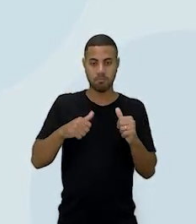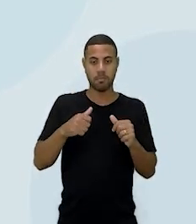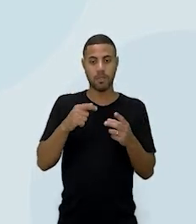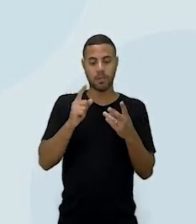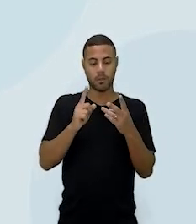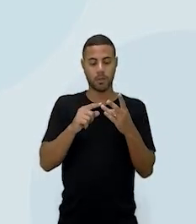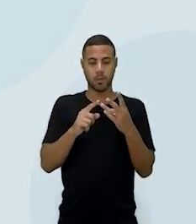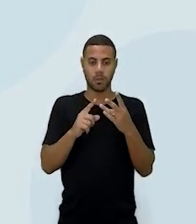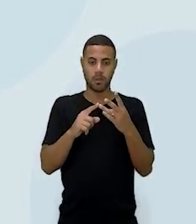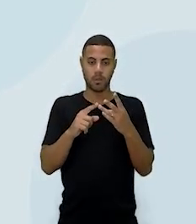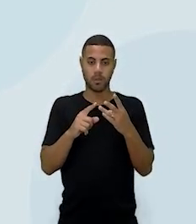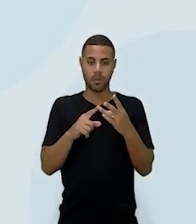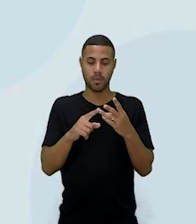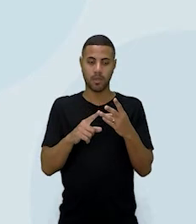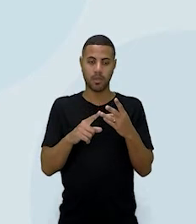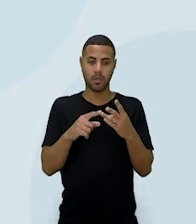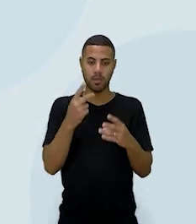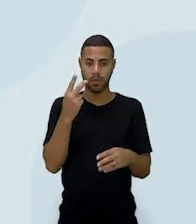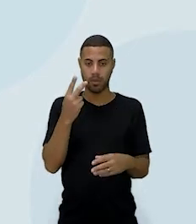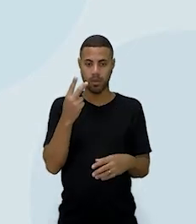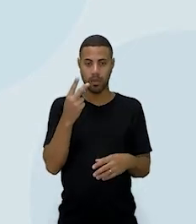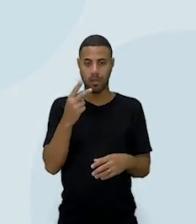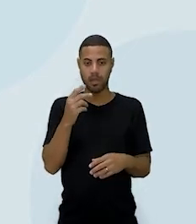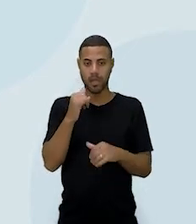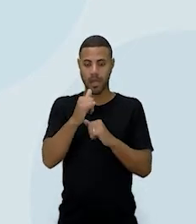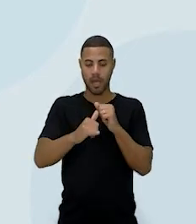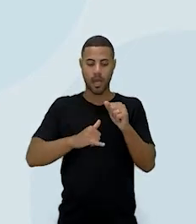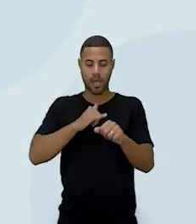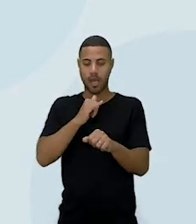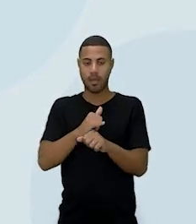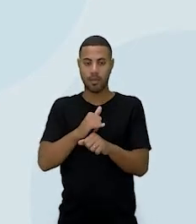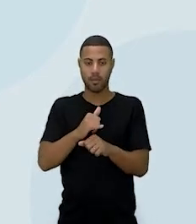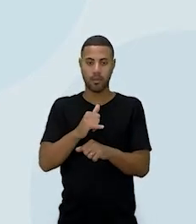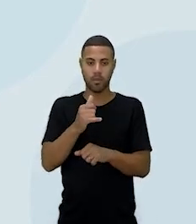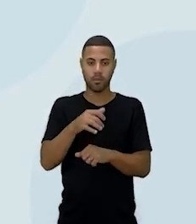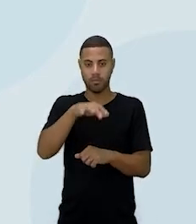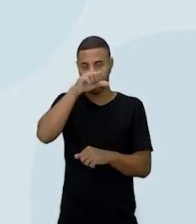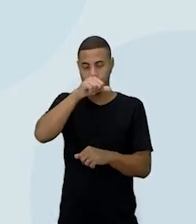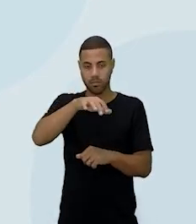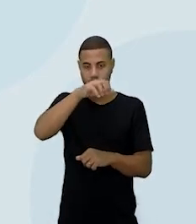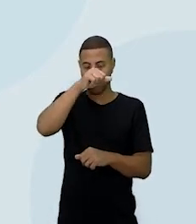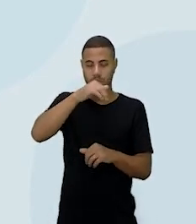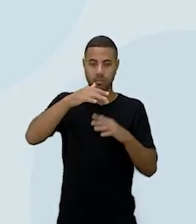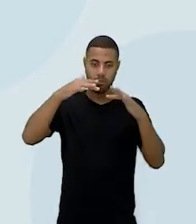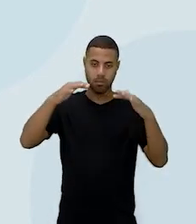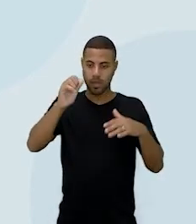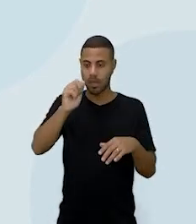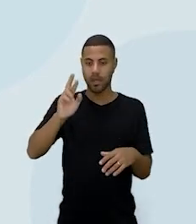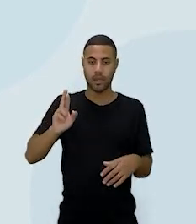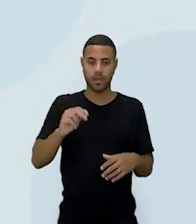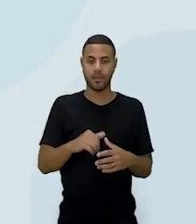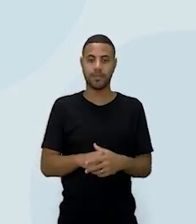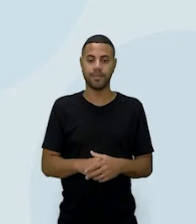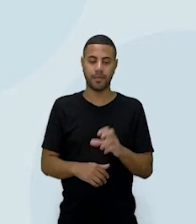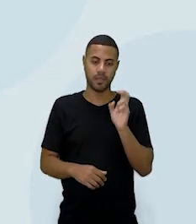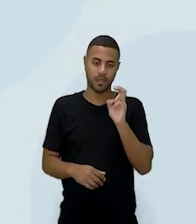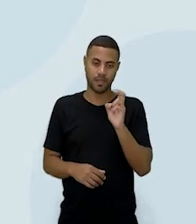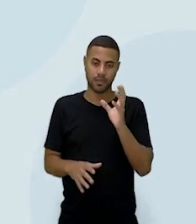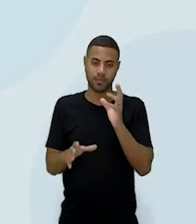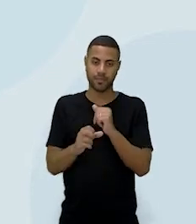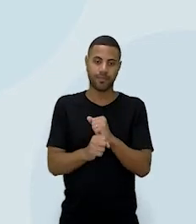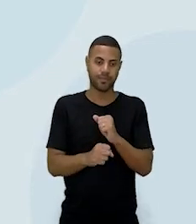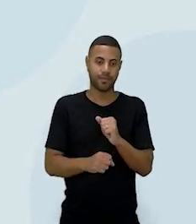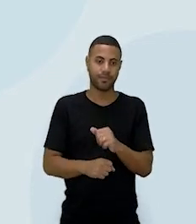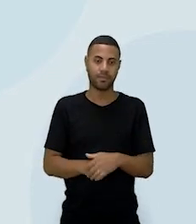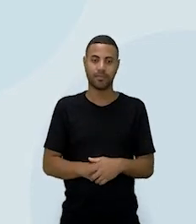2 átomos ali de oxigênio, é isso? Quantos átomos estão na estrutura, professor? Conta, 5? 5 átomos. E quantos